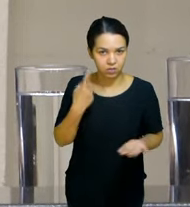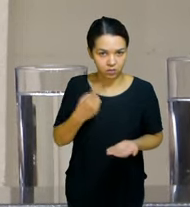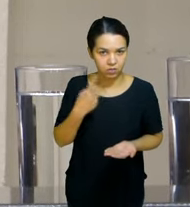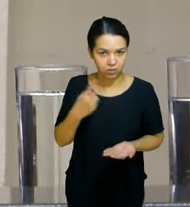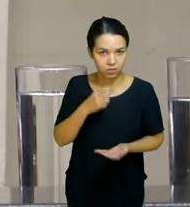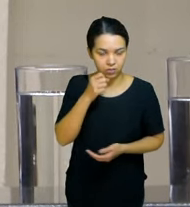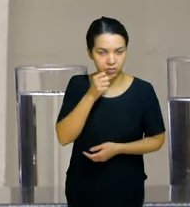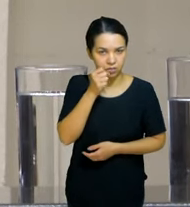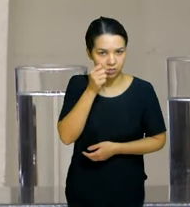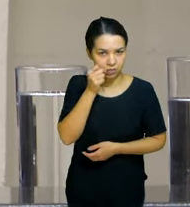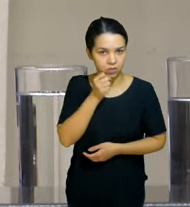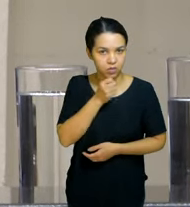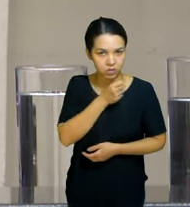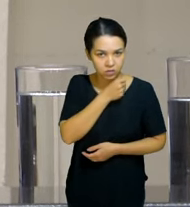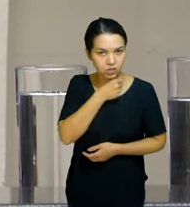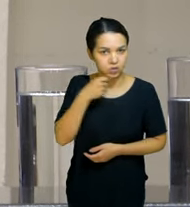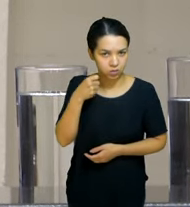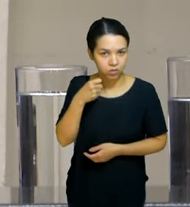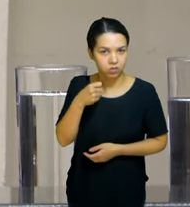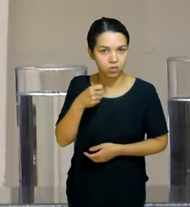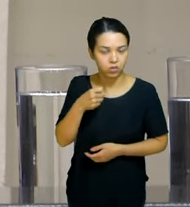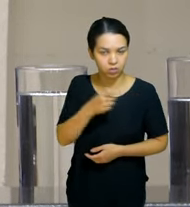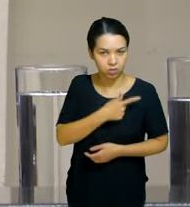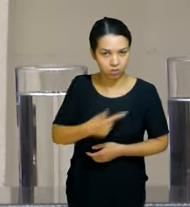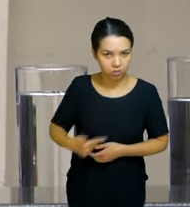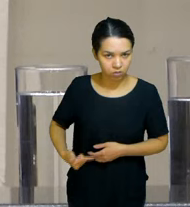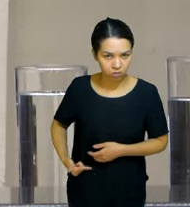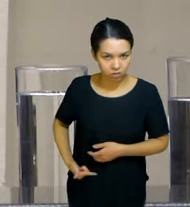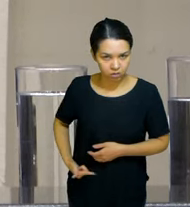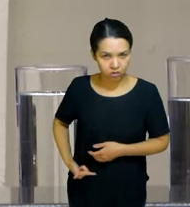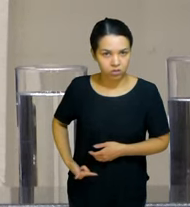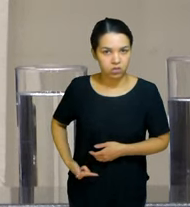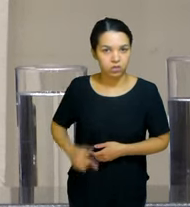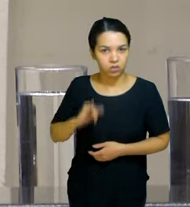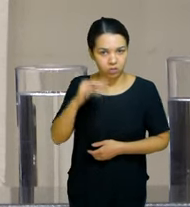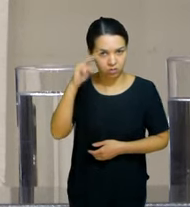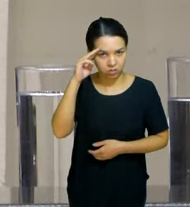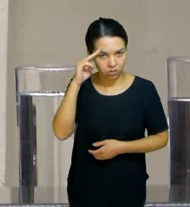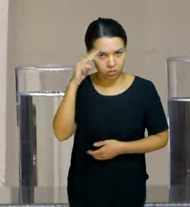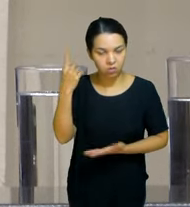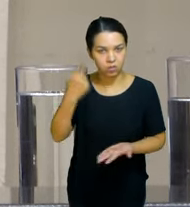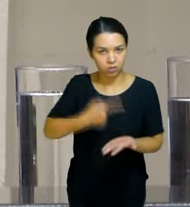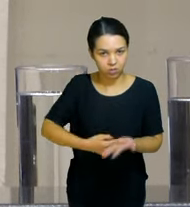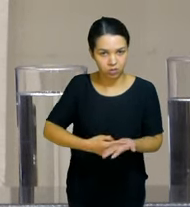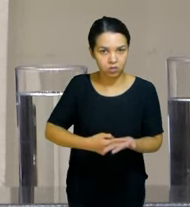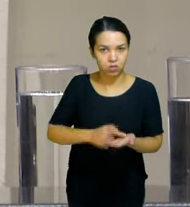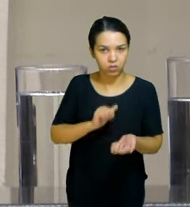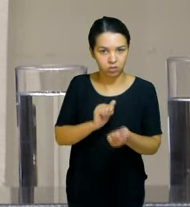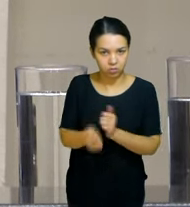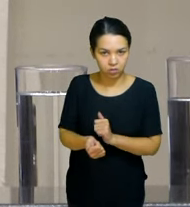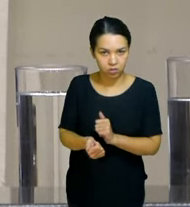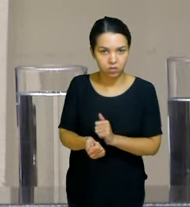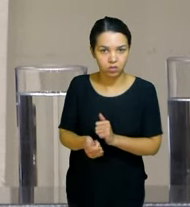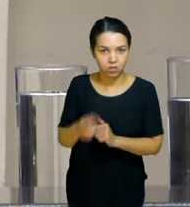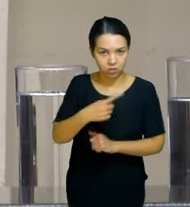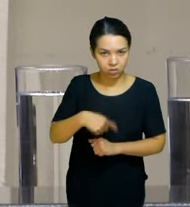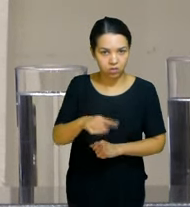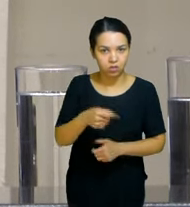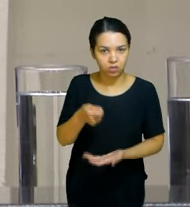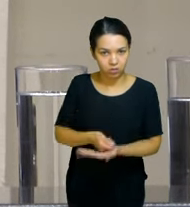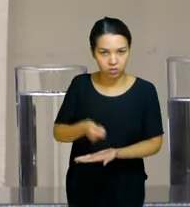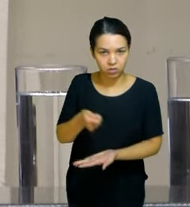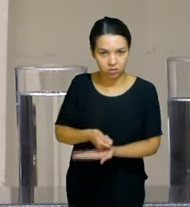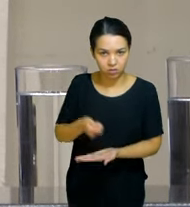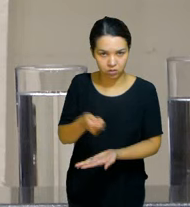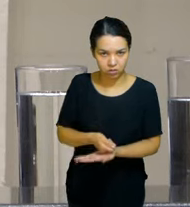Massuco. O governo Jorginho tem compromisso com o esporte, tem compromisso com a eficiência. E nós, da bancada do partido, vamos insistir cada